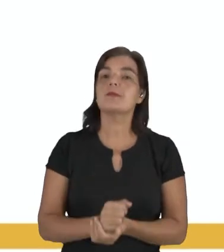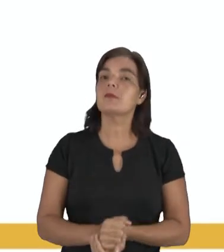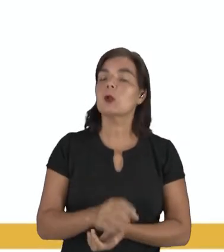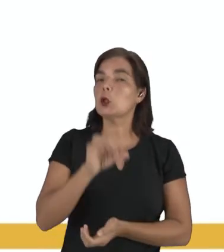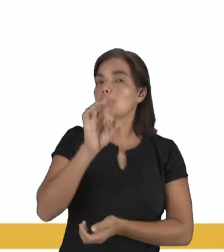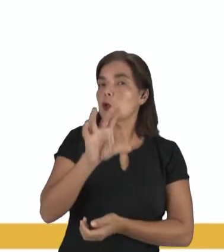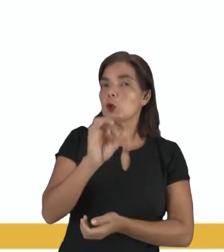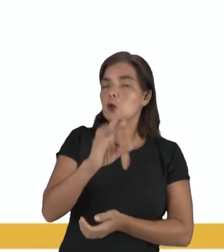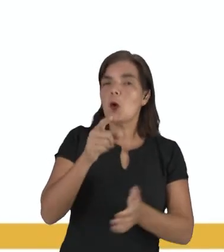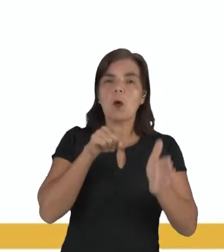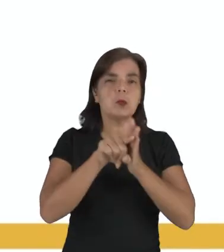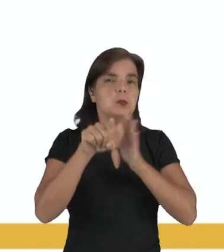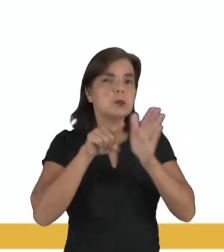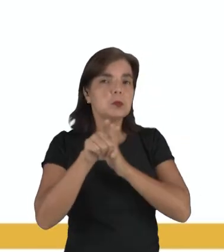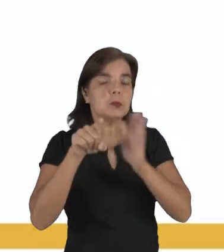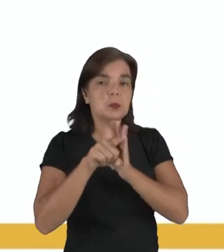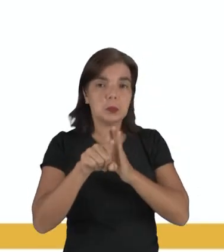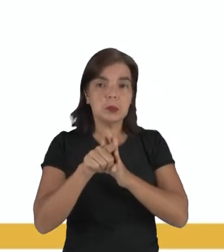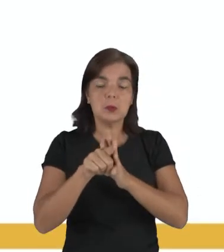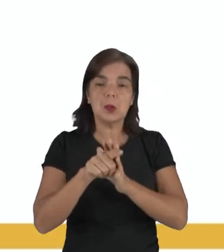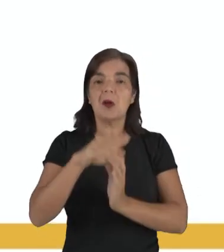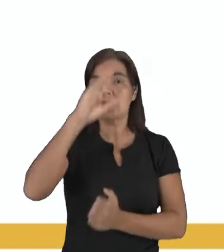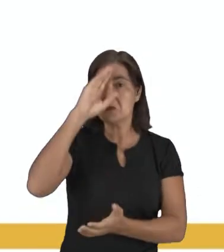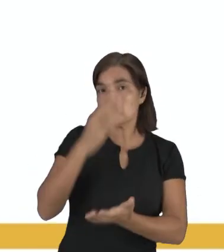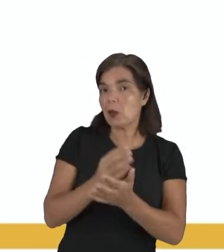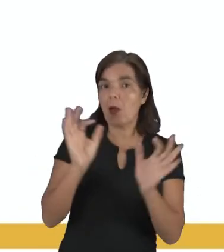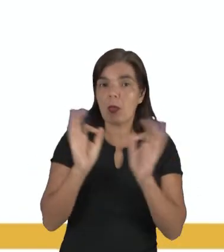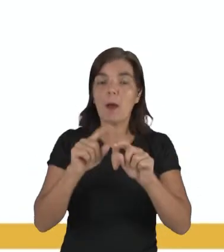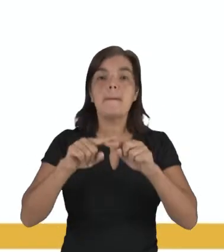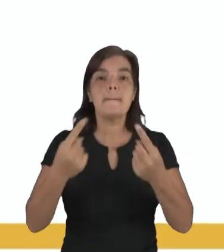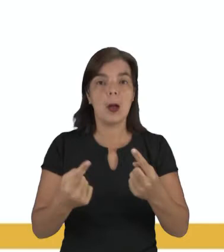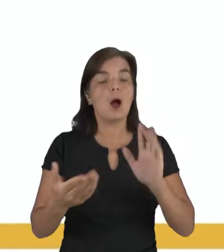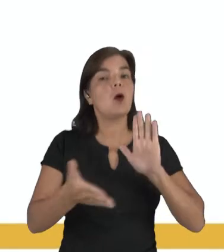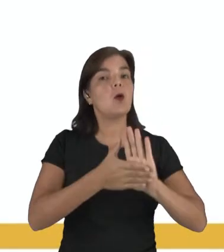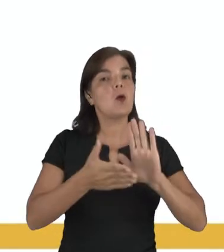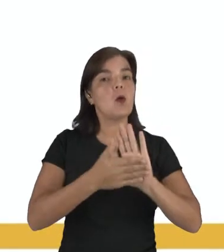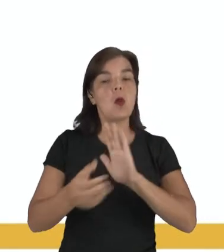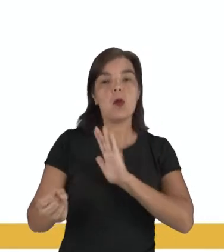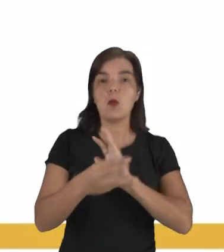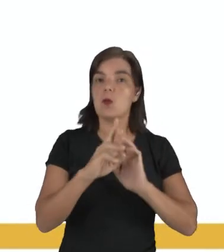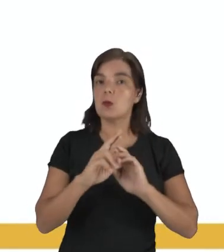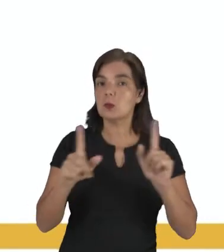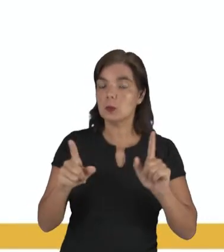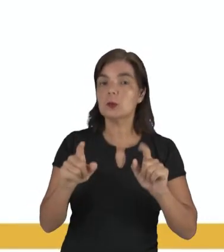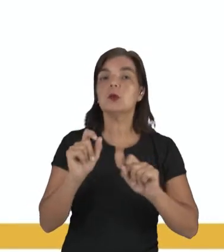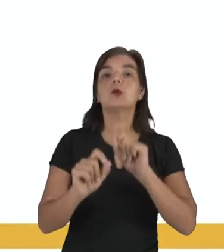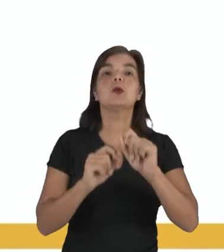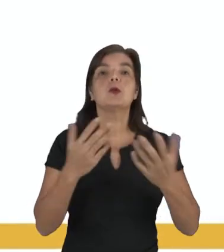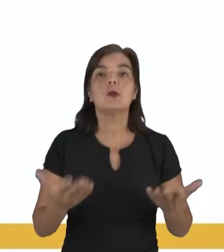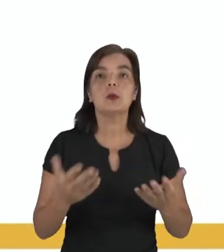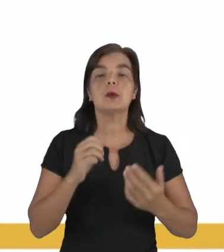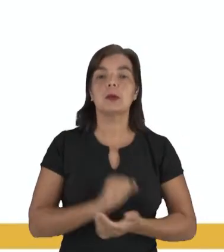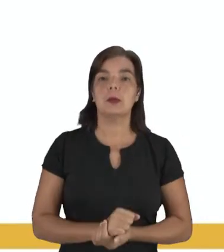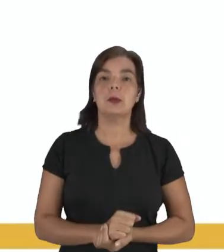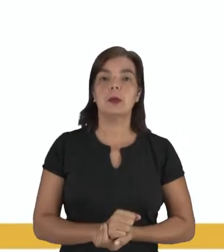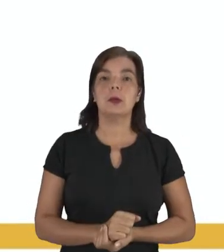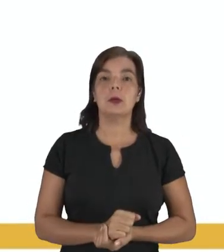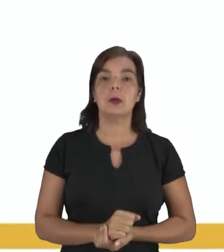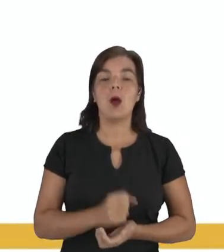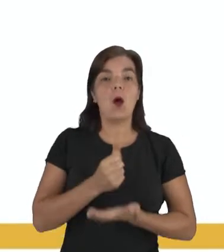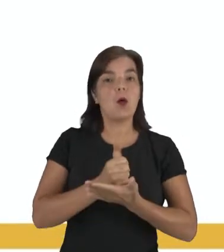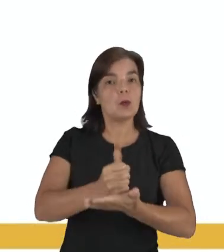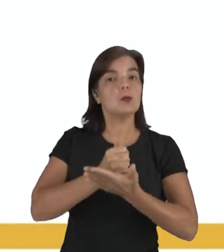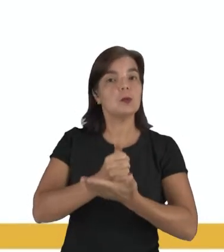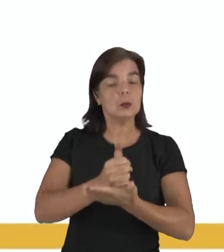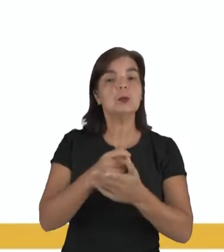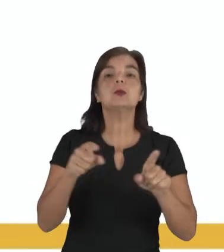ele não só questionava, desacreditava e propunha um modelo diferente, que no caso